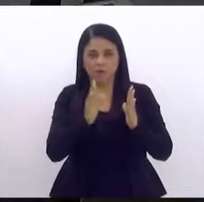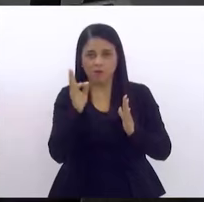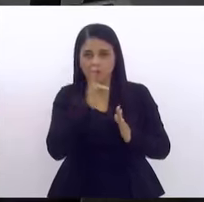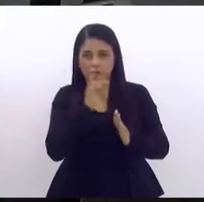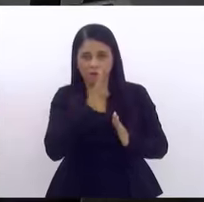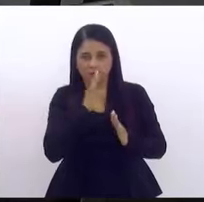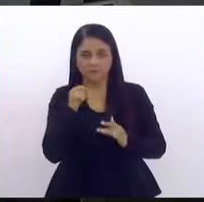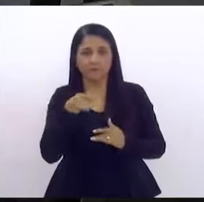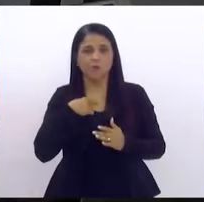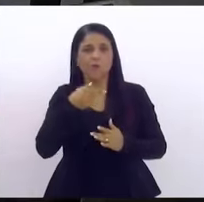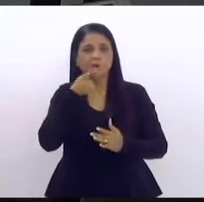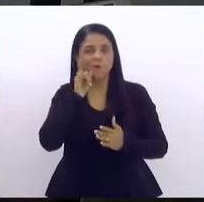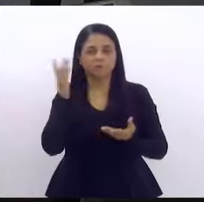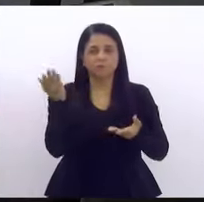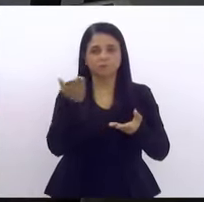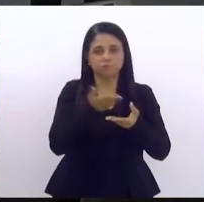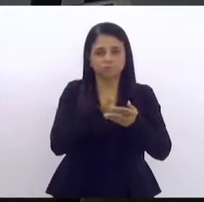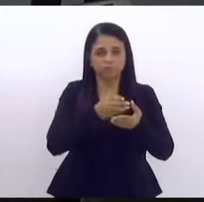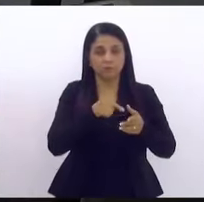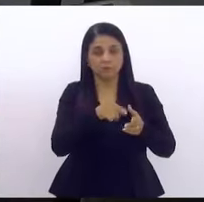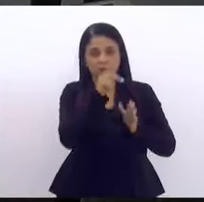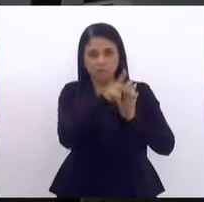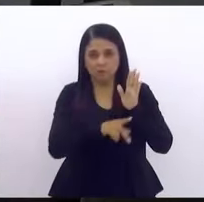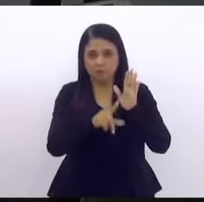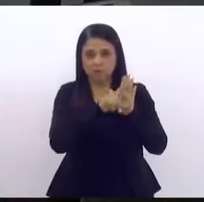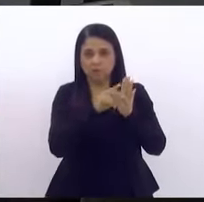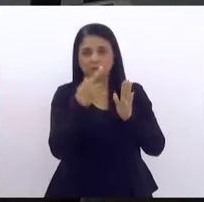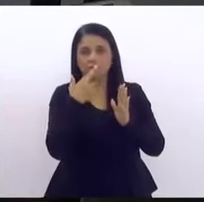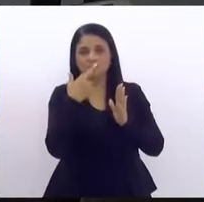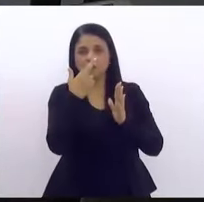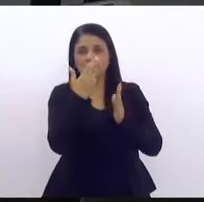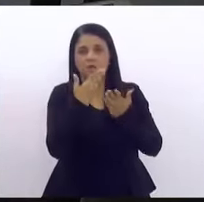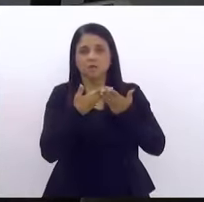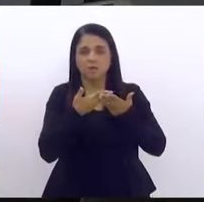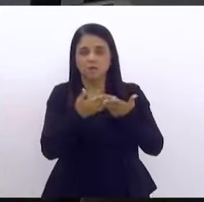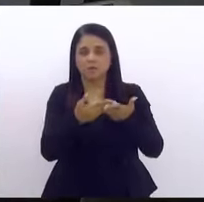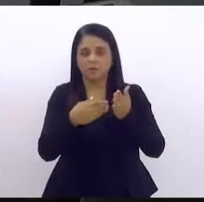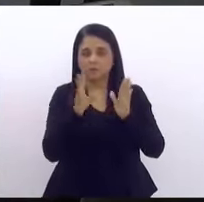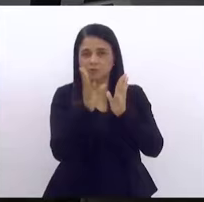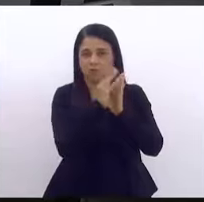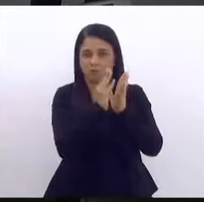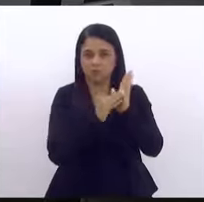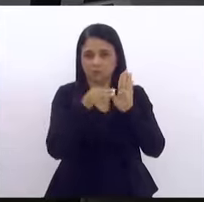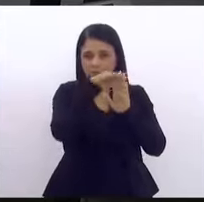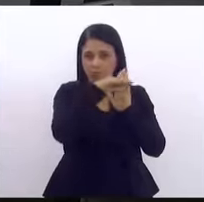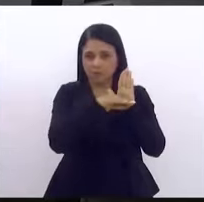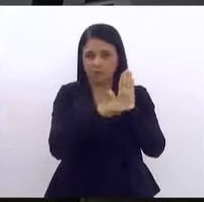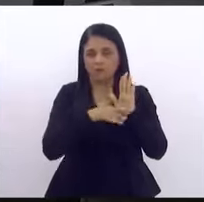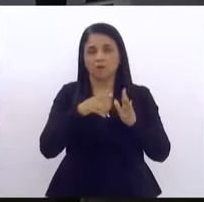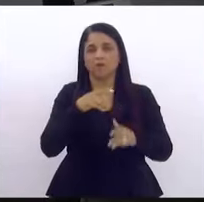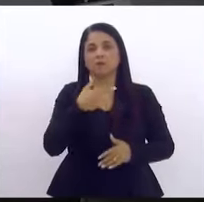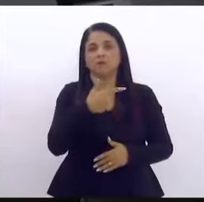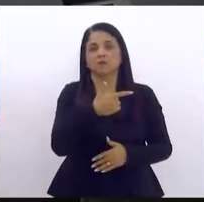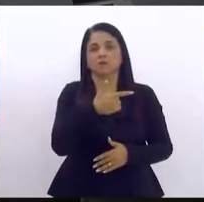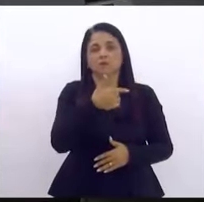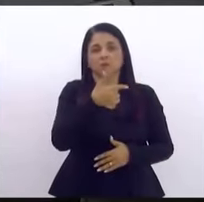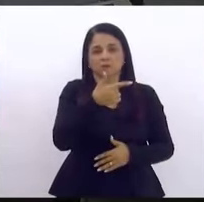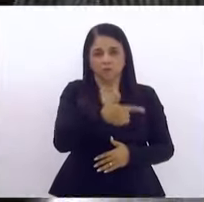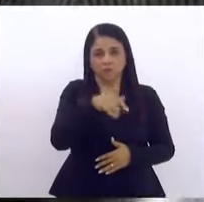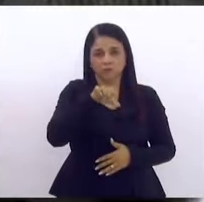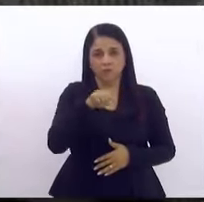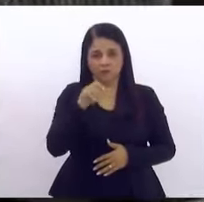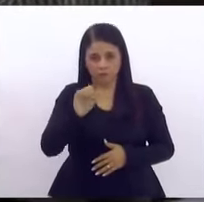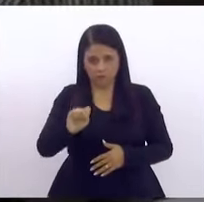Ontem protocolei um requerimento de inclusão em pauta da indicação legislativa 198 de 2023.